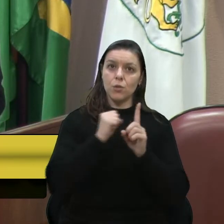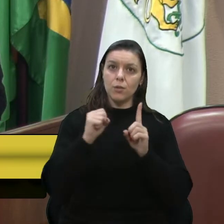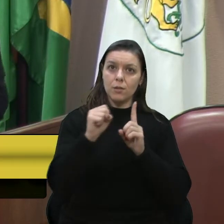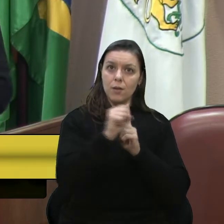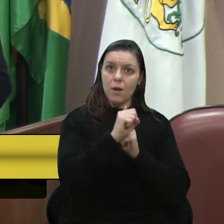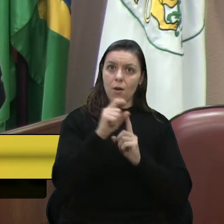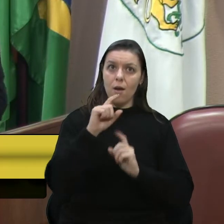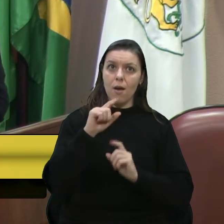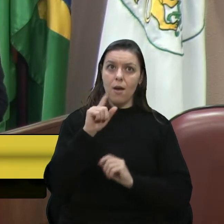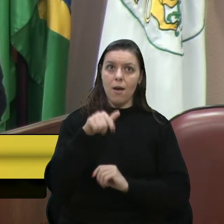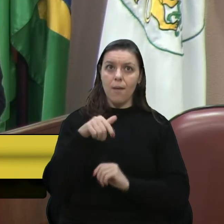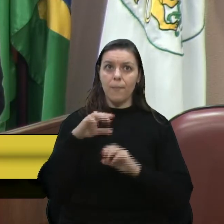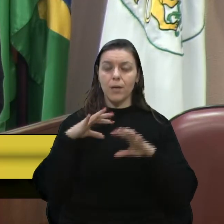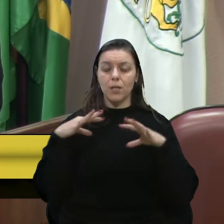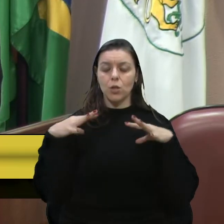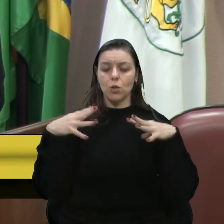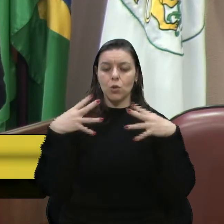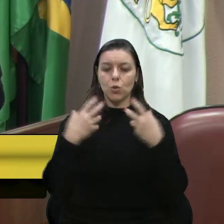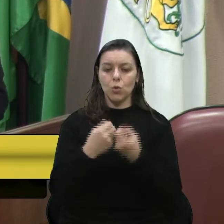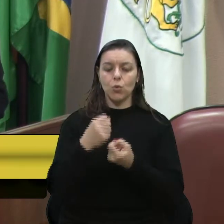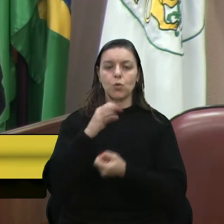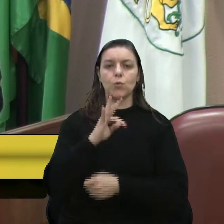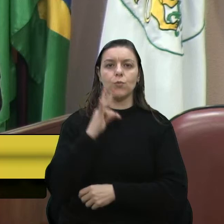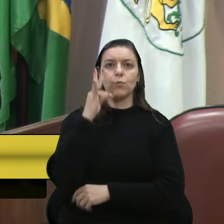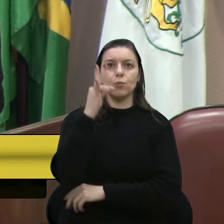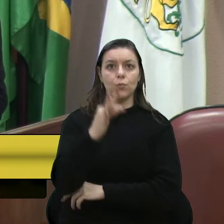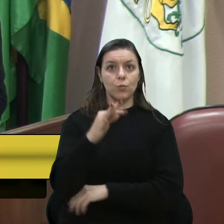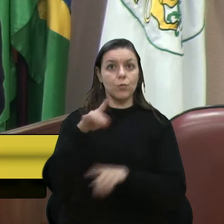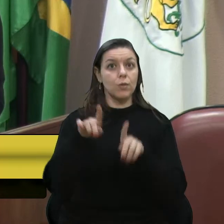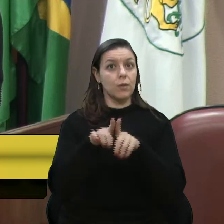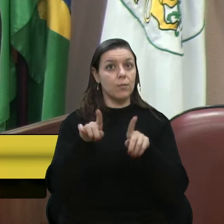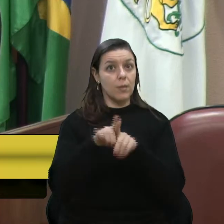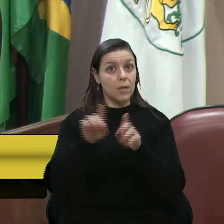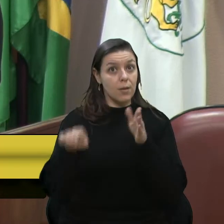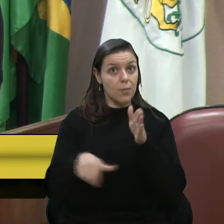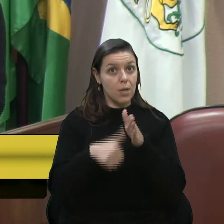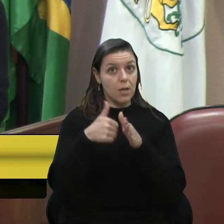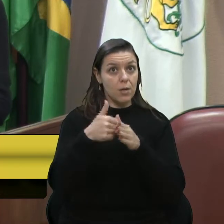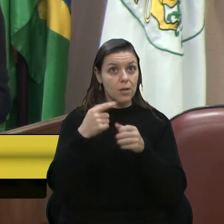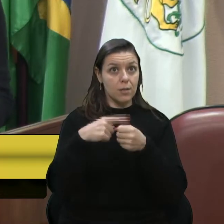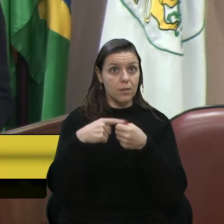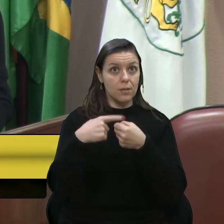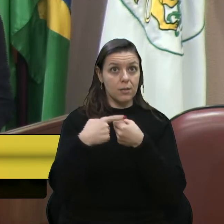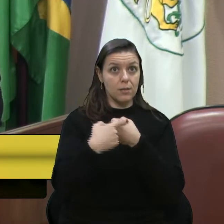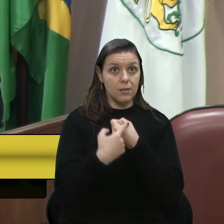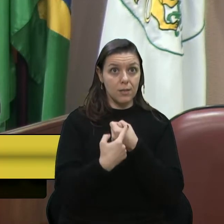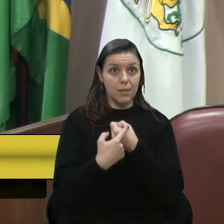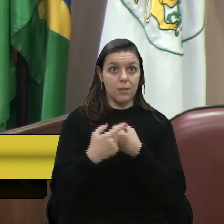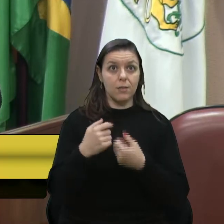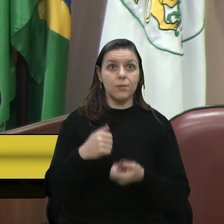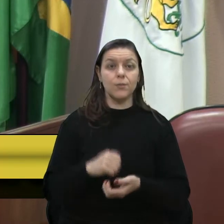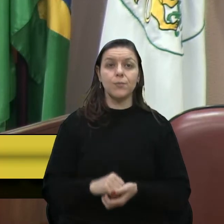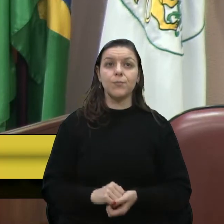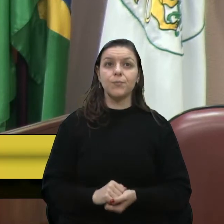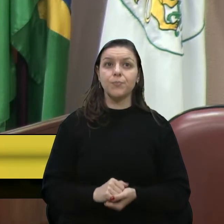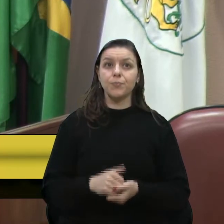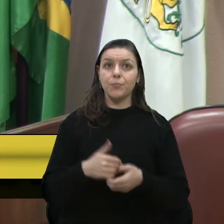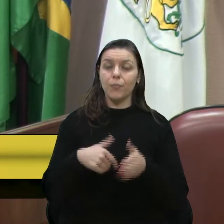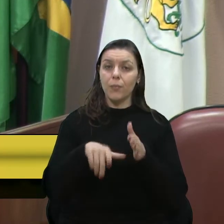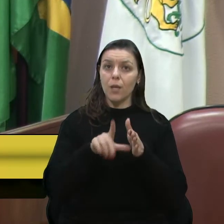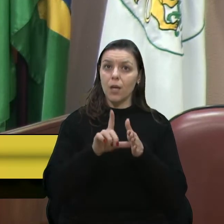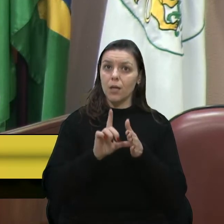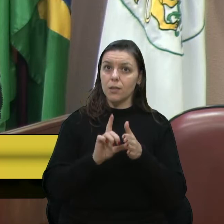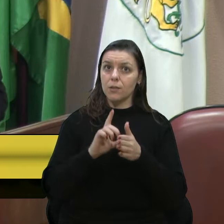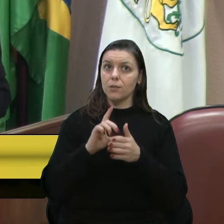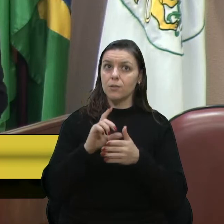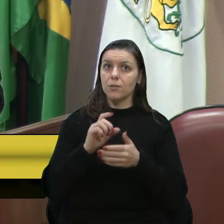investido para todos, é investido no futuro e é investido na melhoria da nossa cidade. Antes de dar os apartes, queria